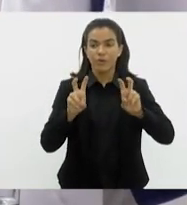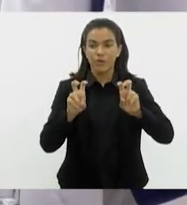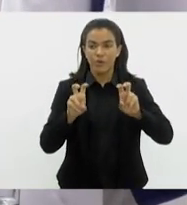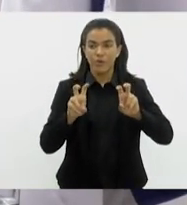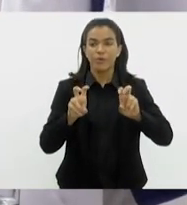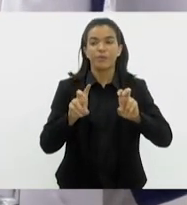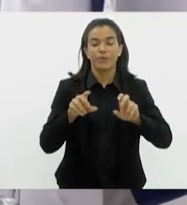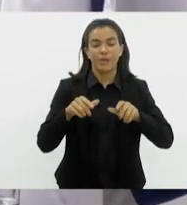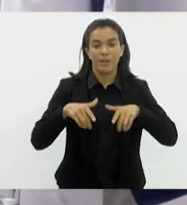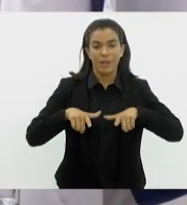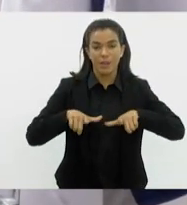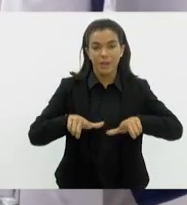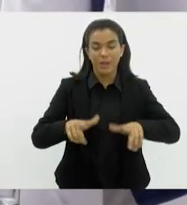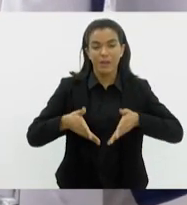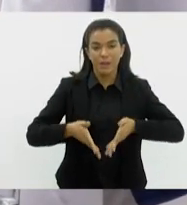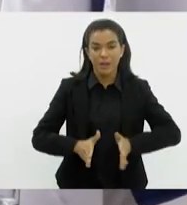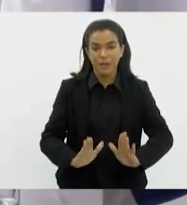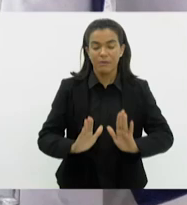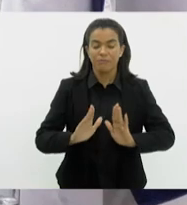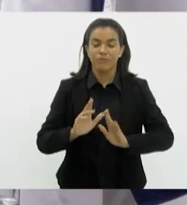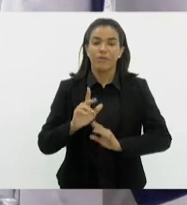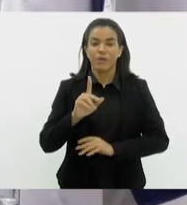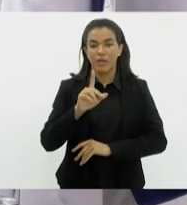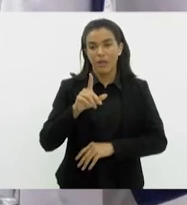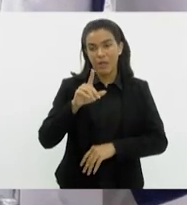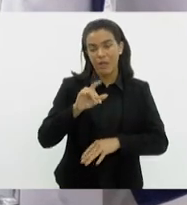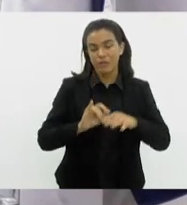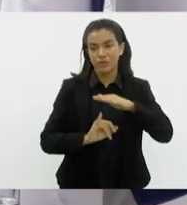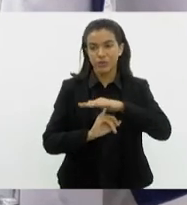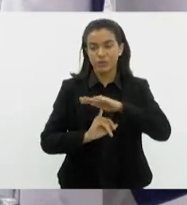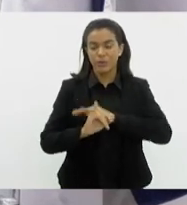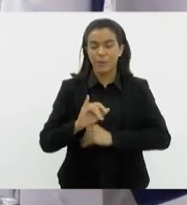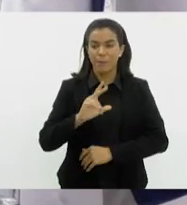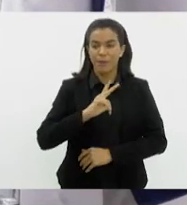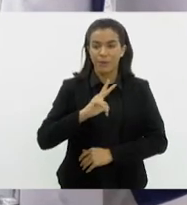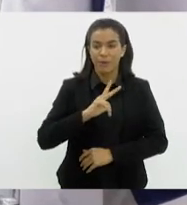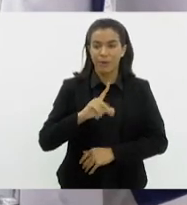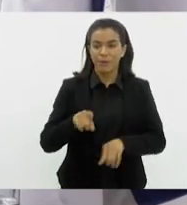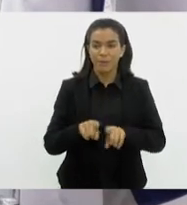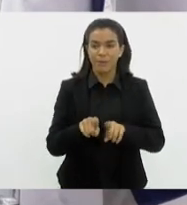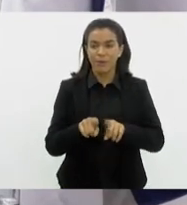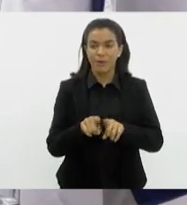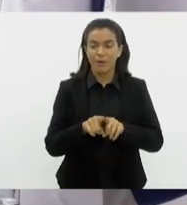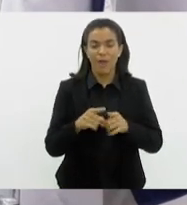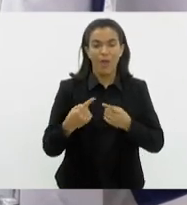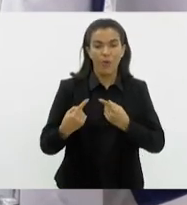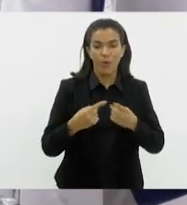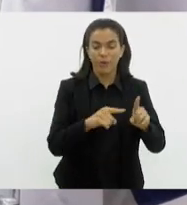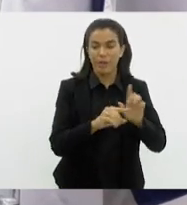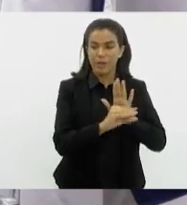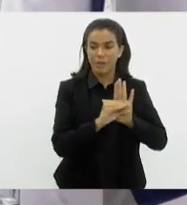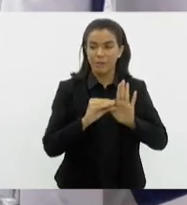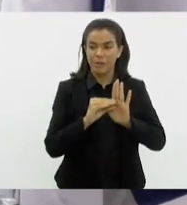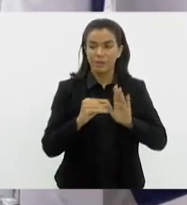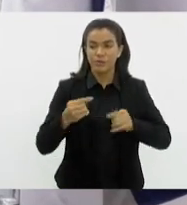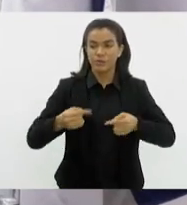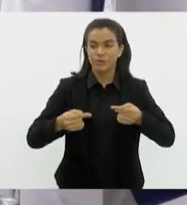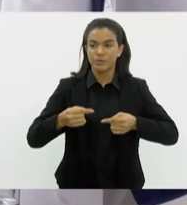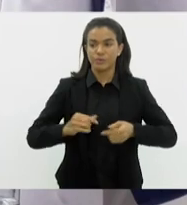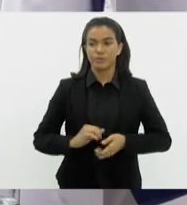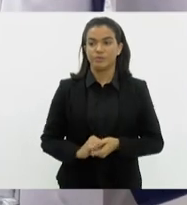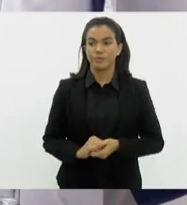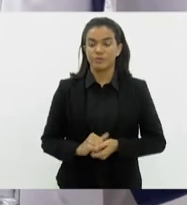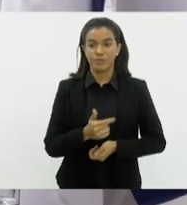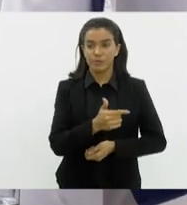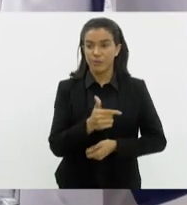nas unidades de saúde da rede pública e privada. O parecer do deputado Fred Pacheco é contrário às emendas. Em discussão.